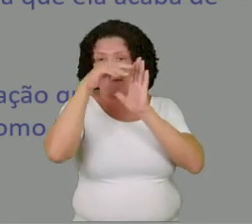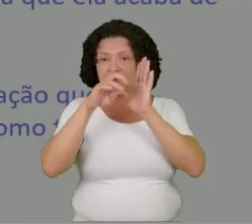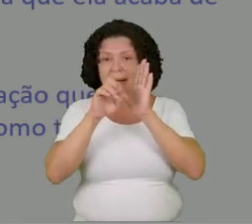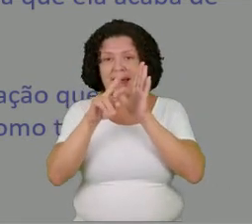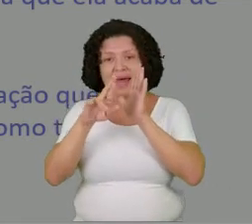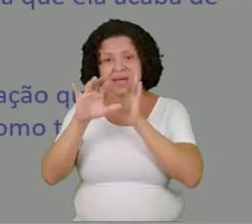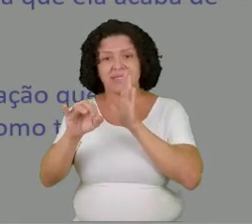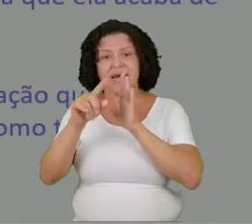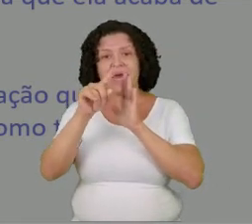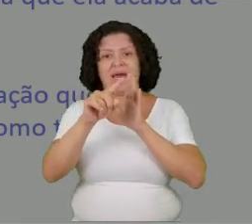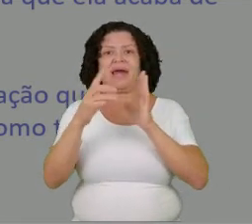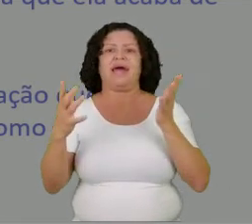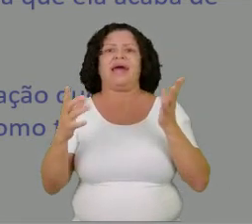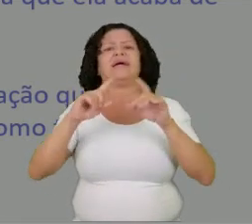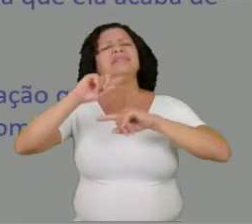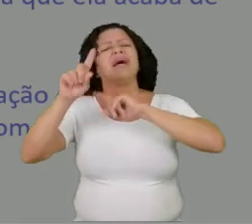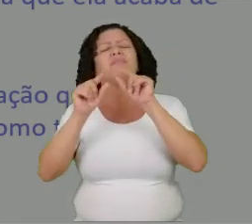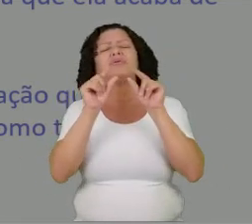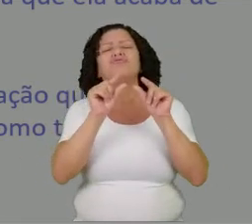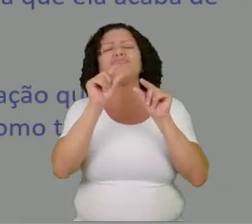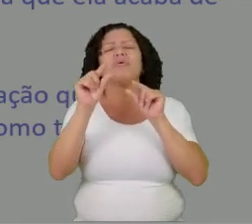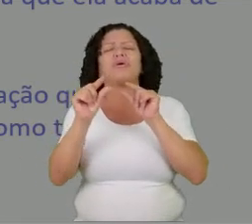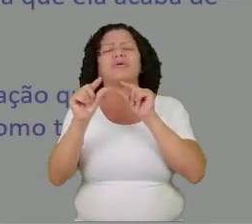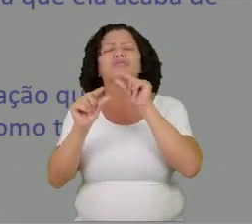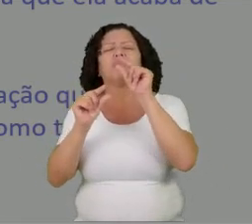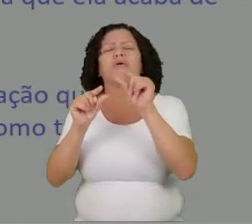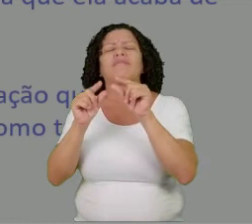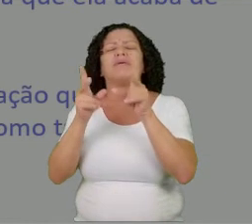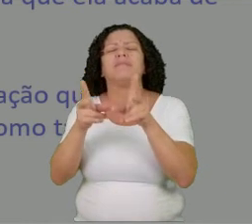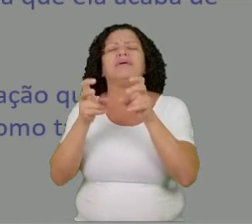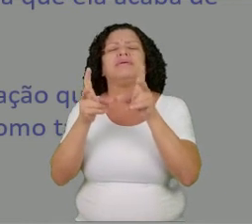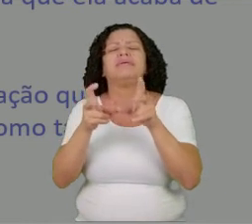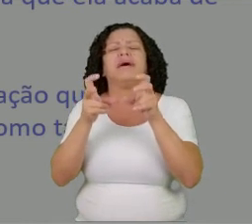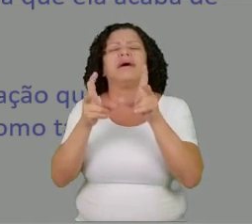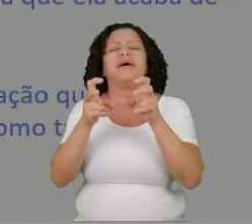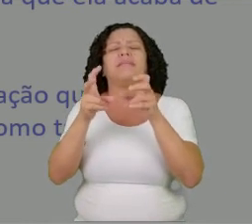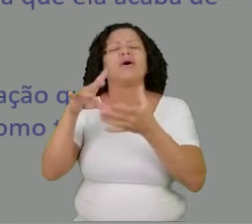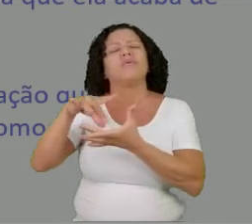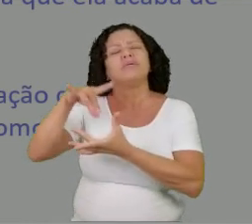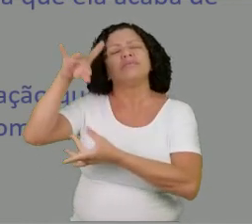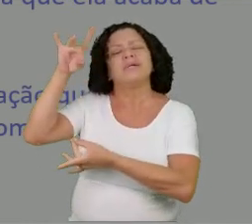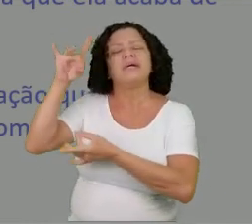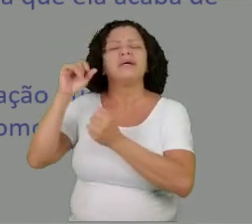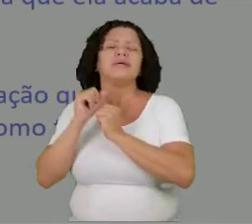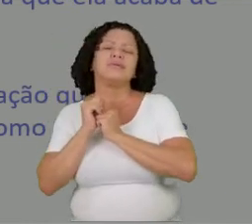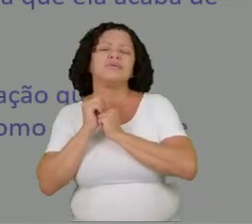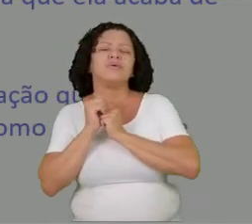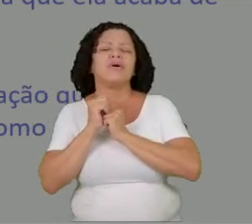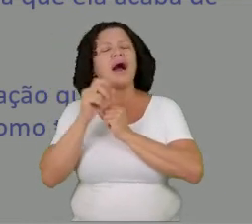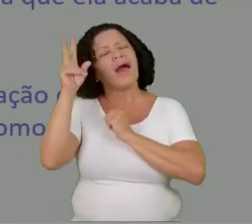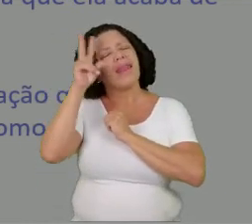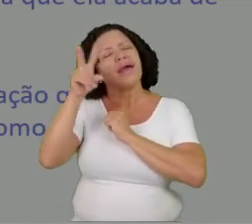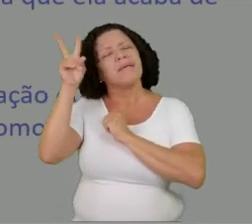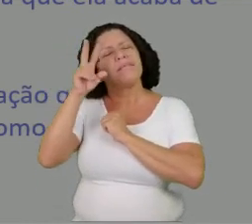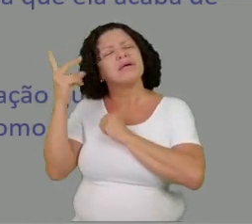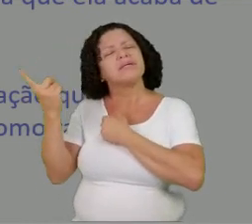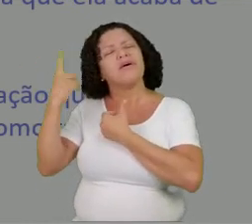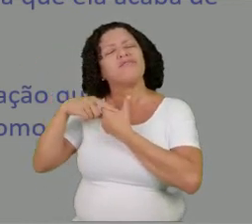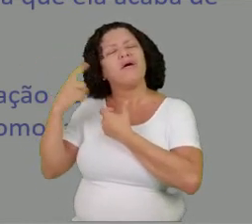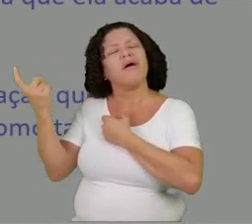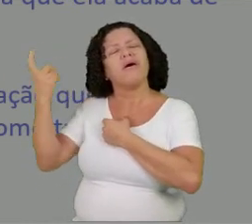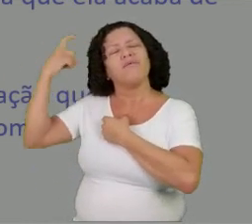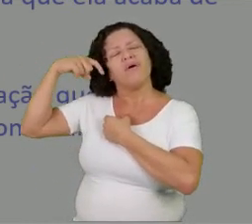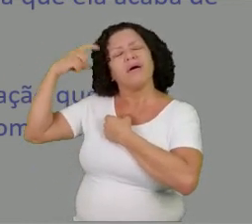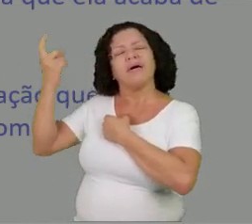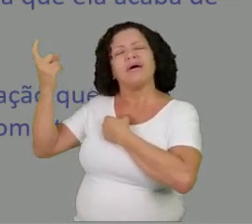que se apaga a influência da matéria que ela acaba de abandonar. Então, aos pouquinhos, a gente vai se percebendo como espírito,